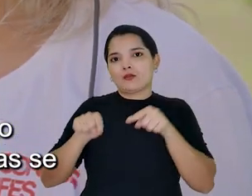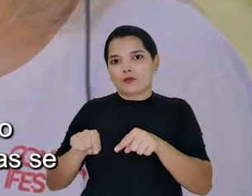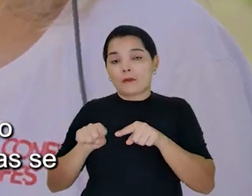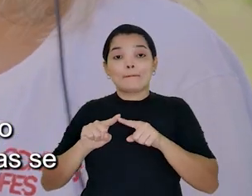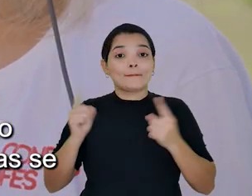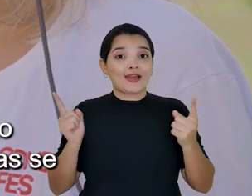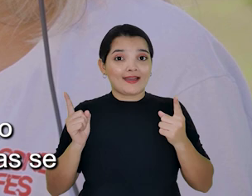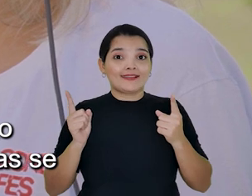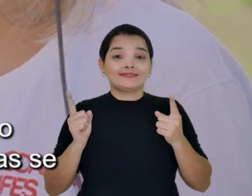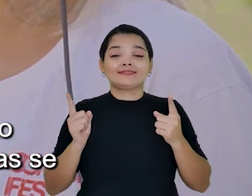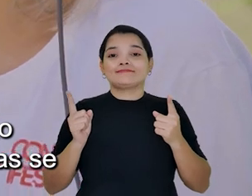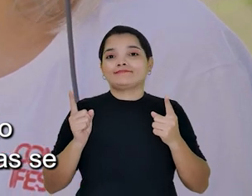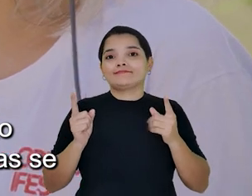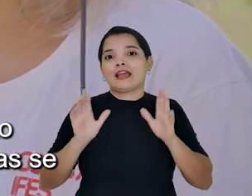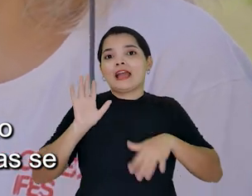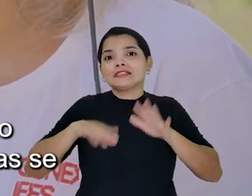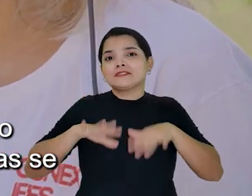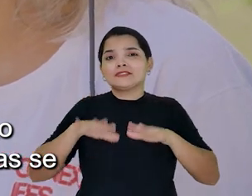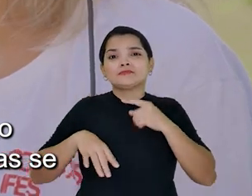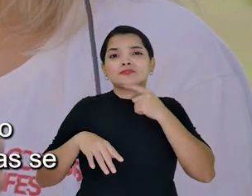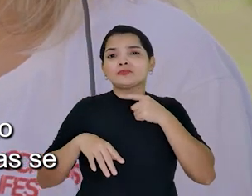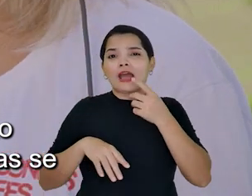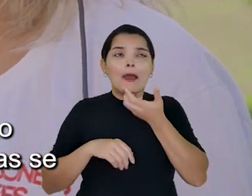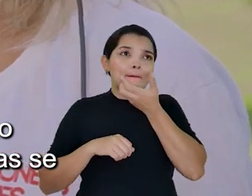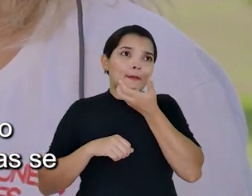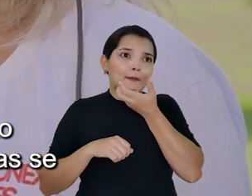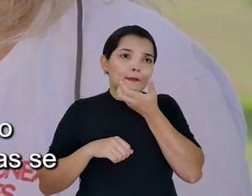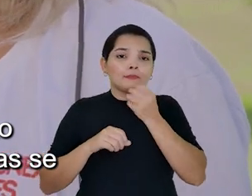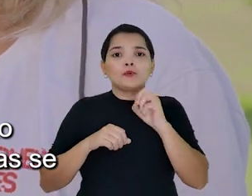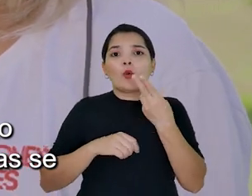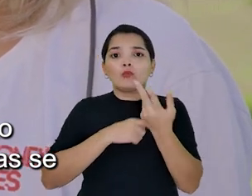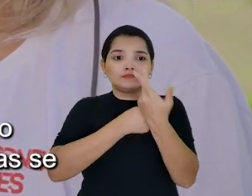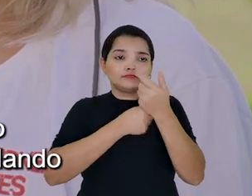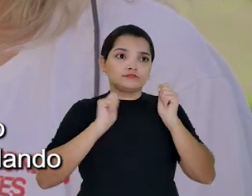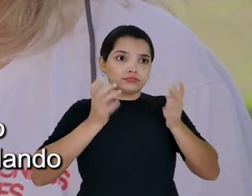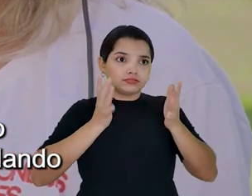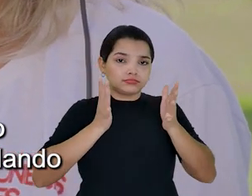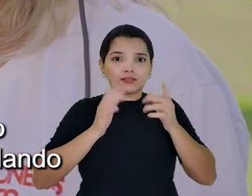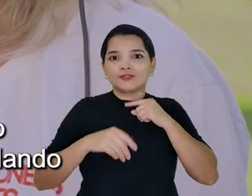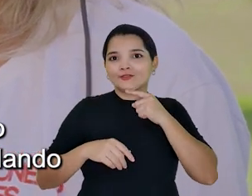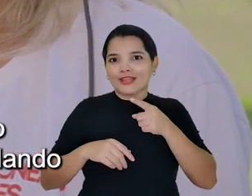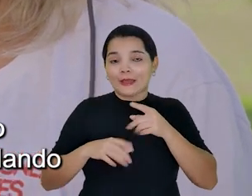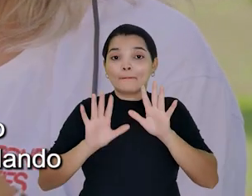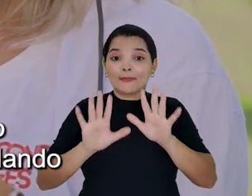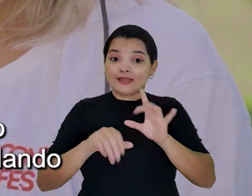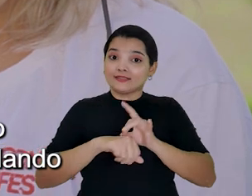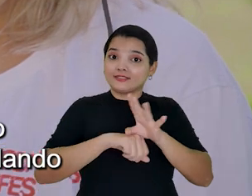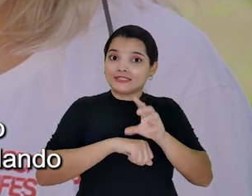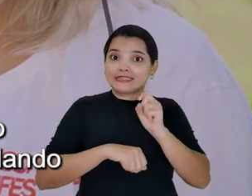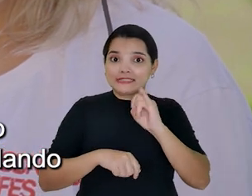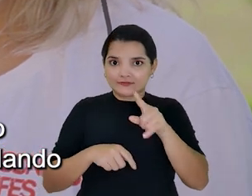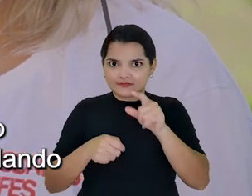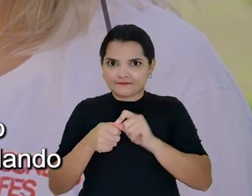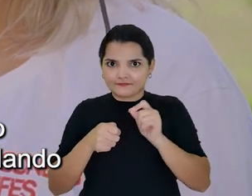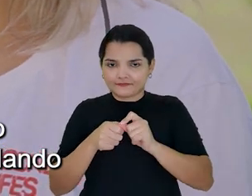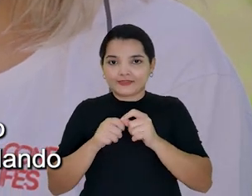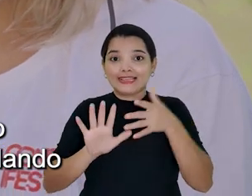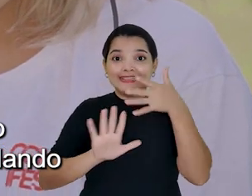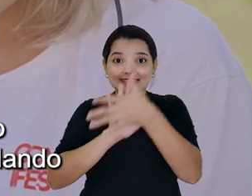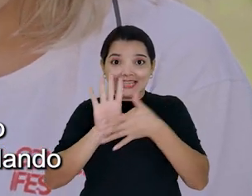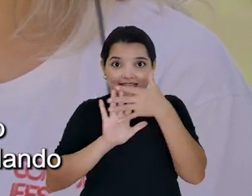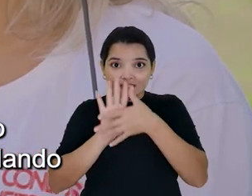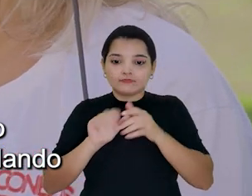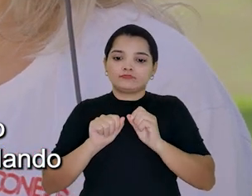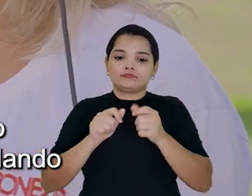uhum mas às vezes você não consegue gravar escrever um texto vai no áudio mas for escrever um texto escreva o texto tdo e